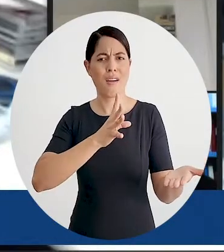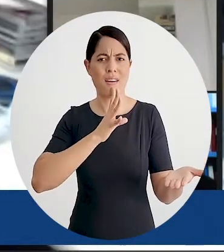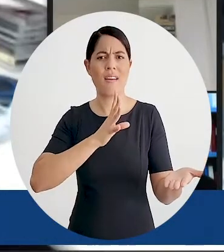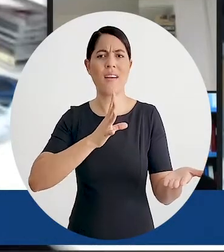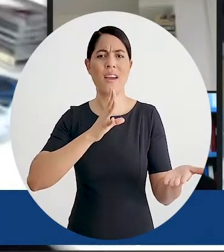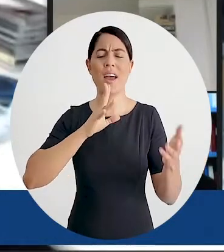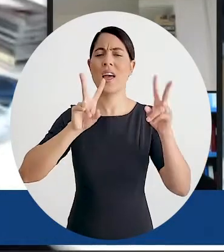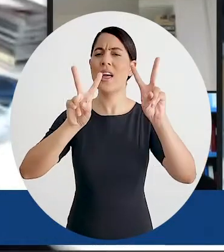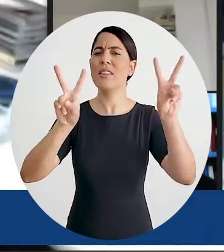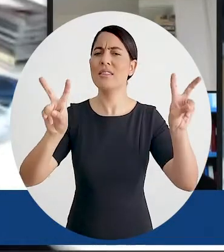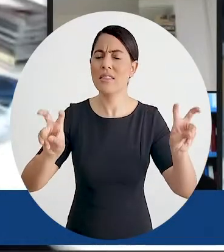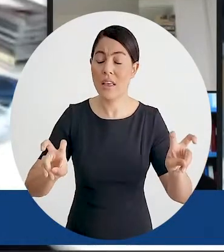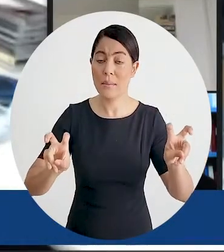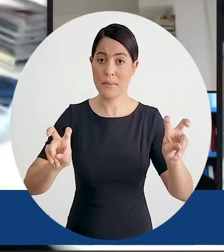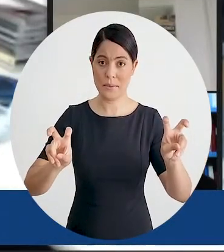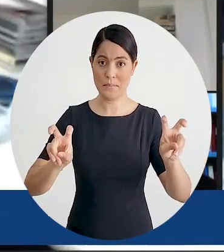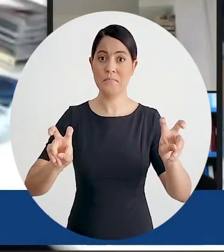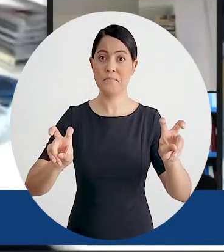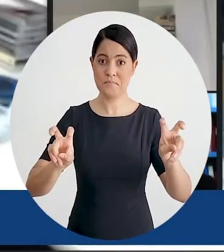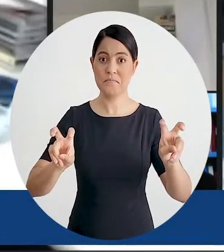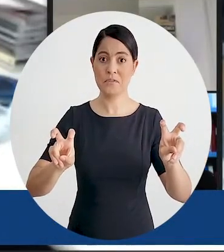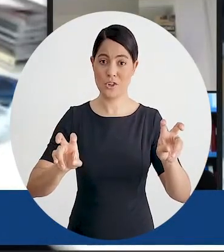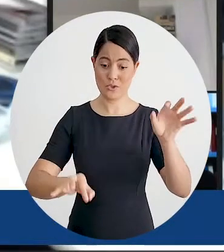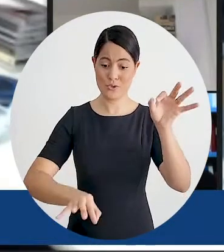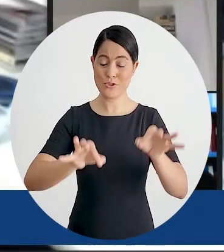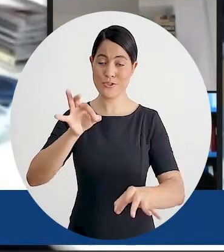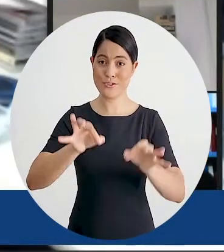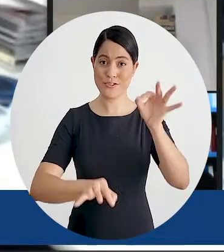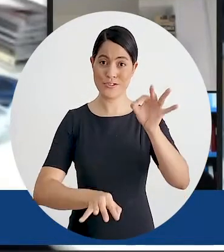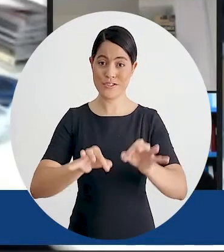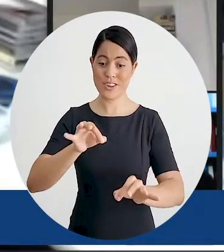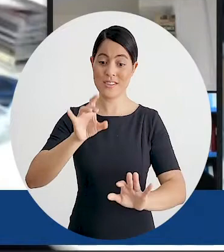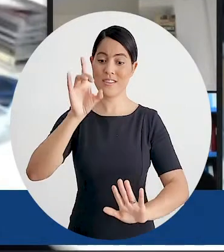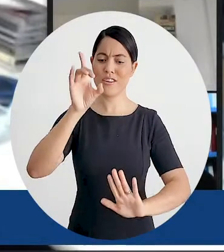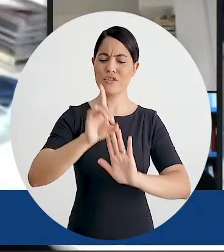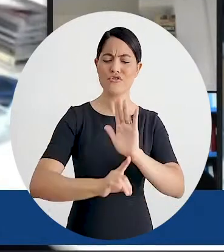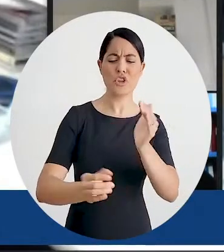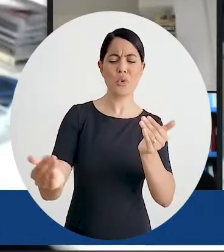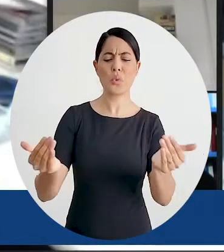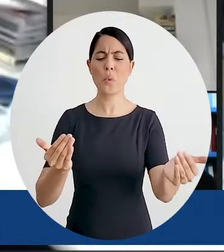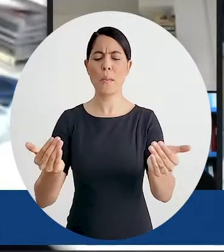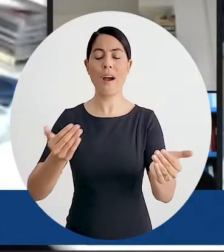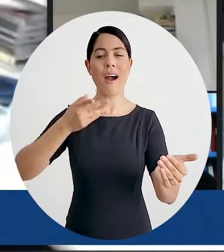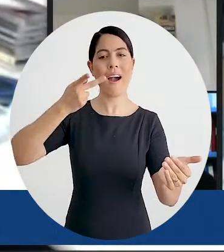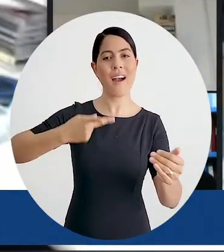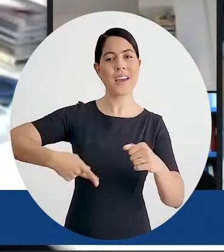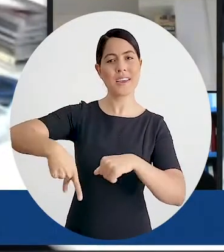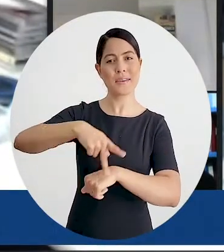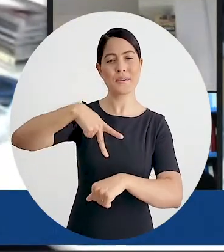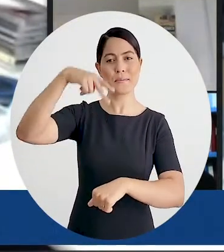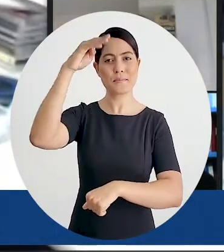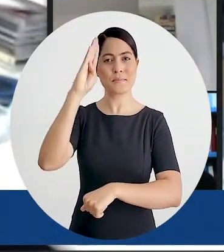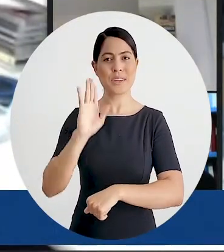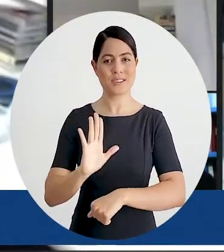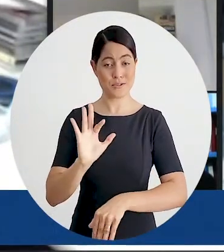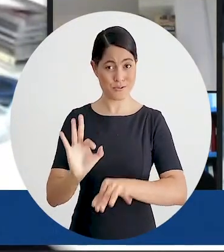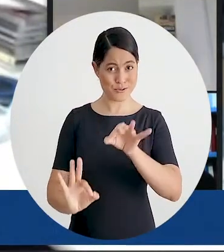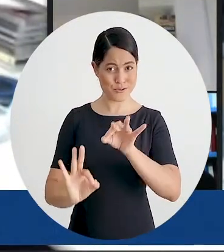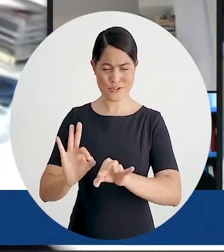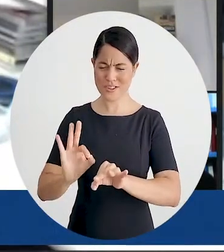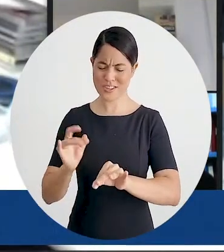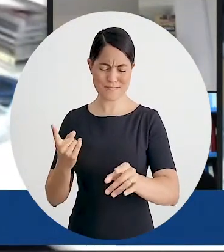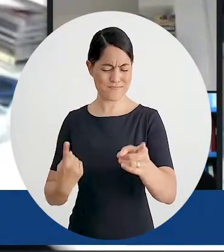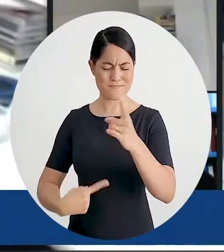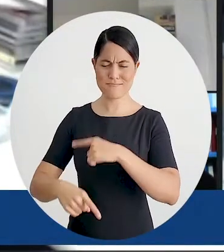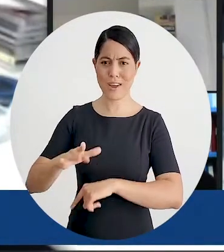comparado, que a doutrina brasileira é a melhor do mundo e é a que mais